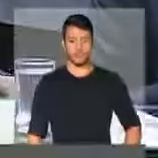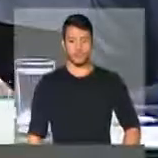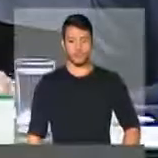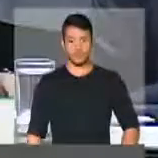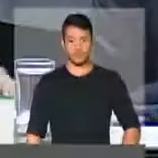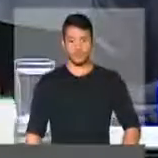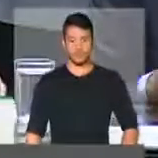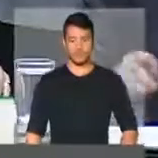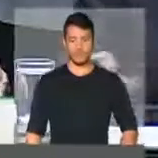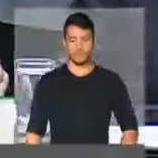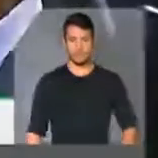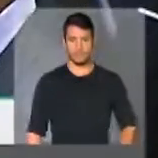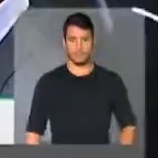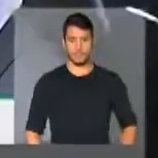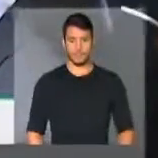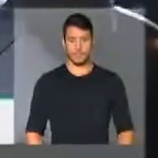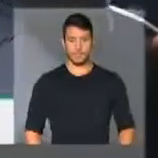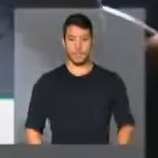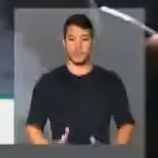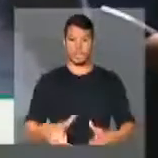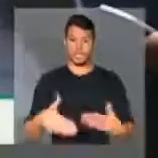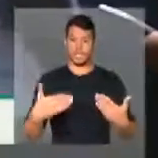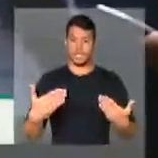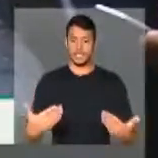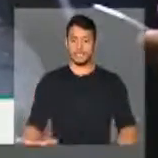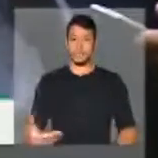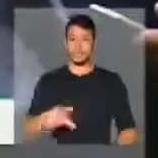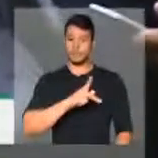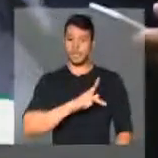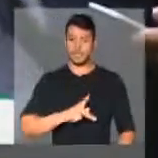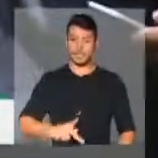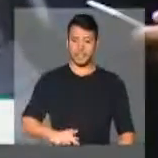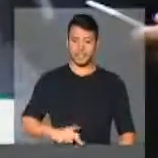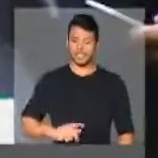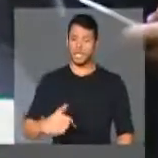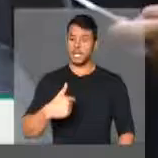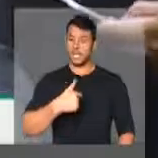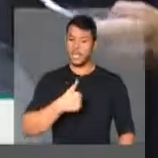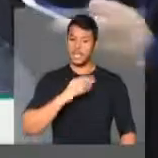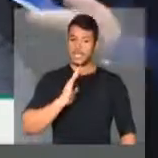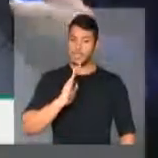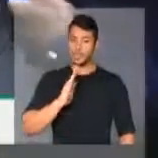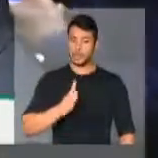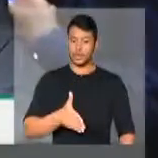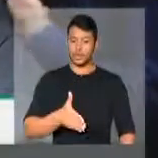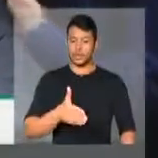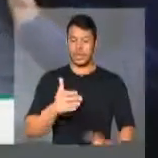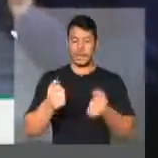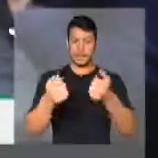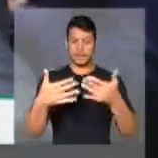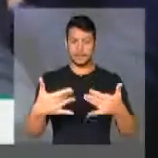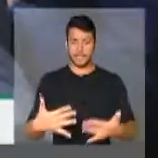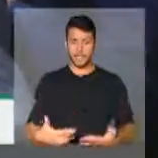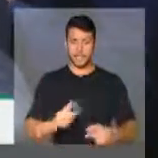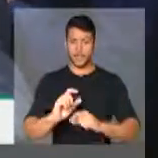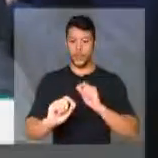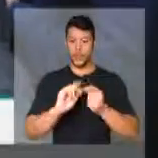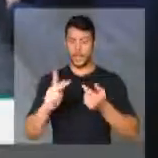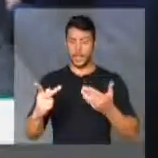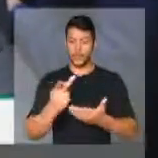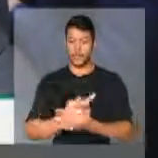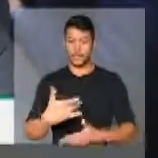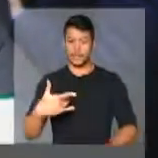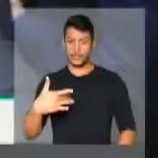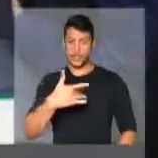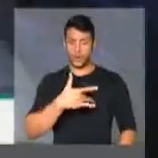Presidente, por orientação da bancada. Senhor presidente, eu fiz um relato da real situação da saúde